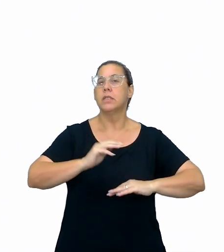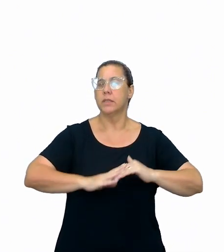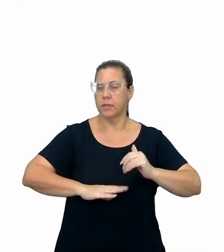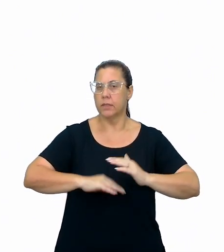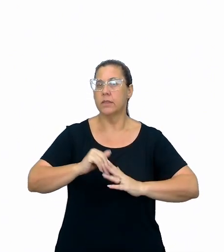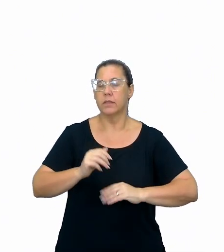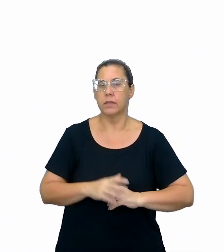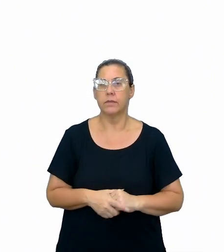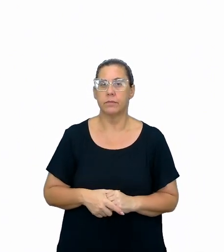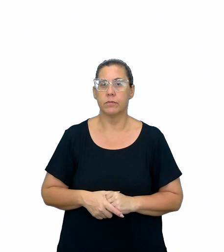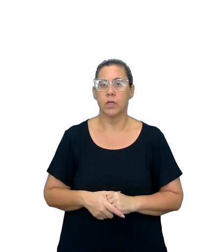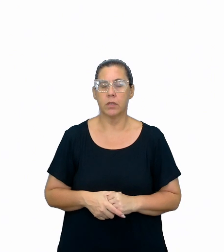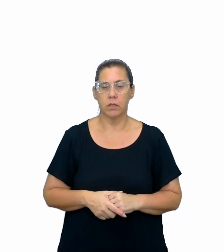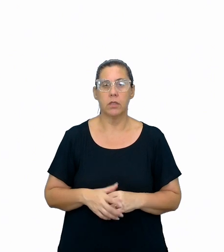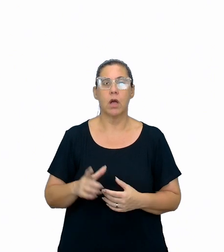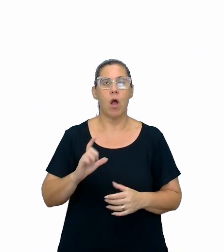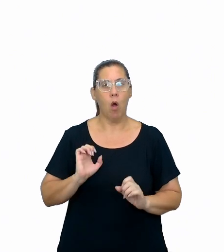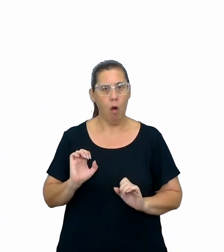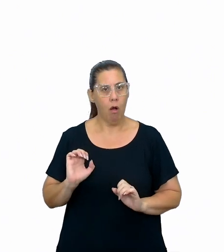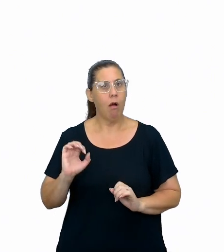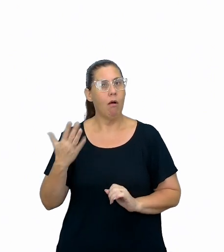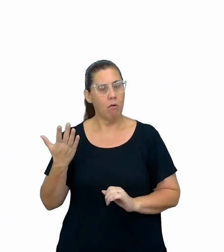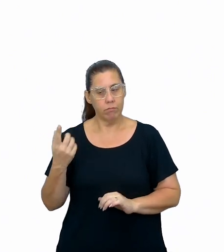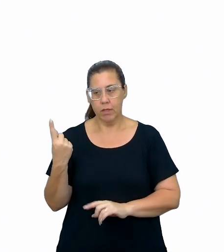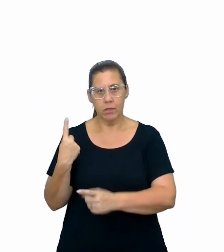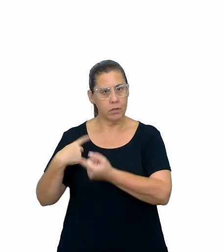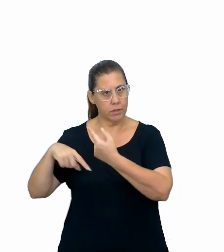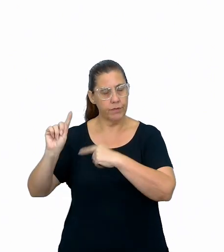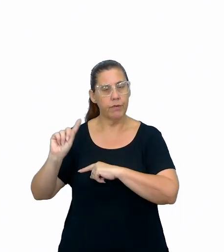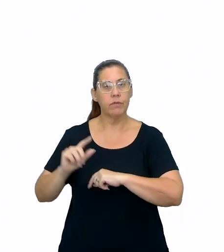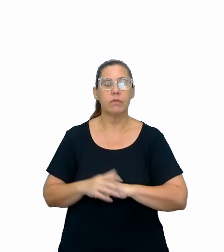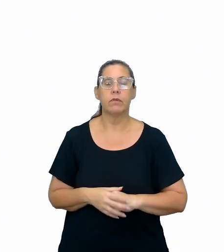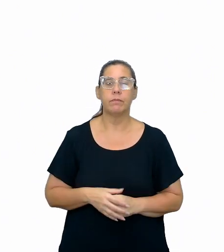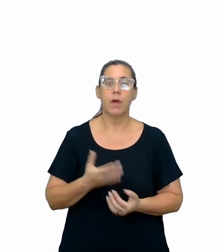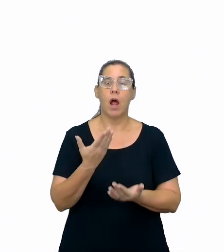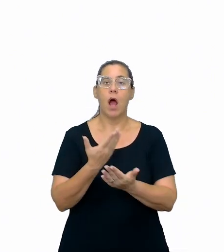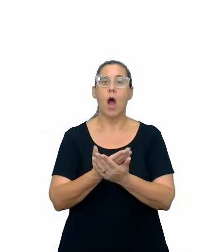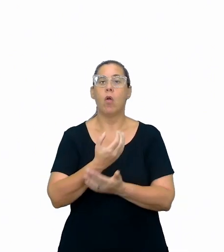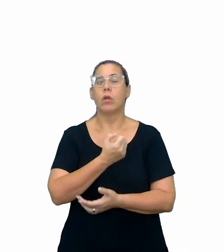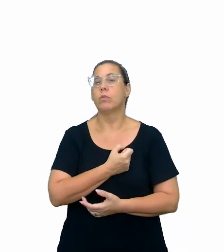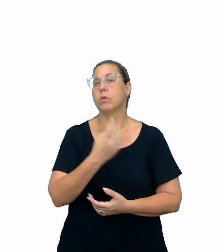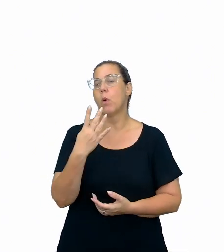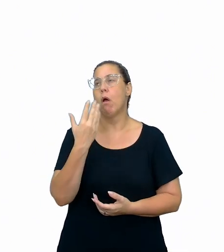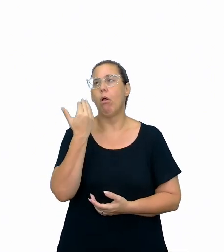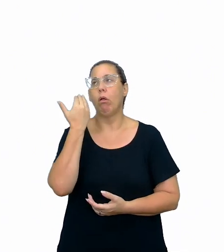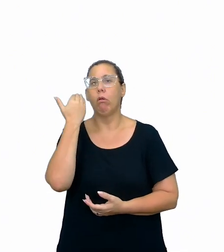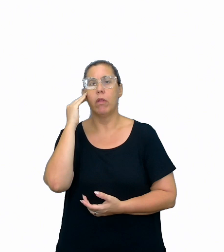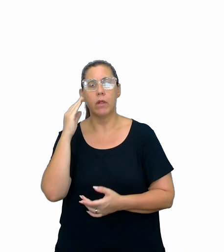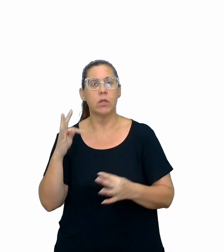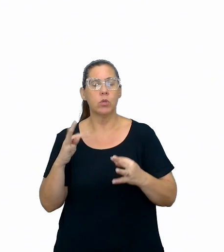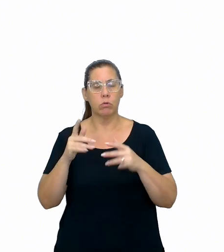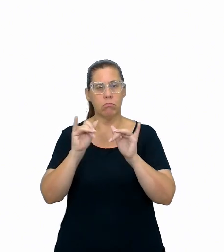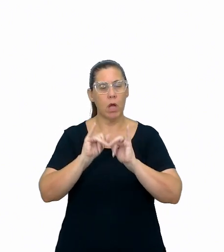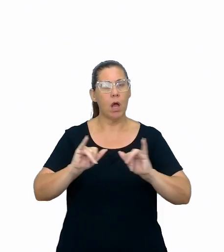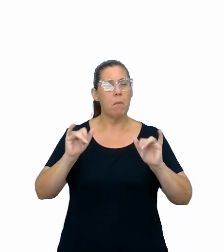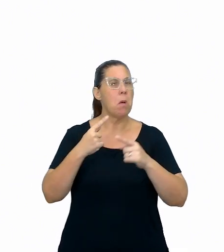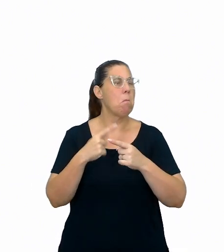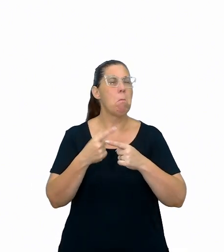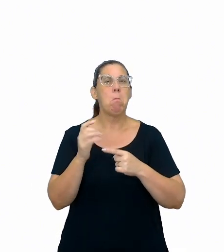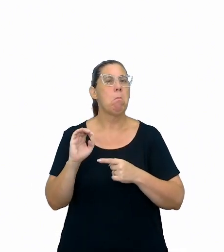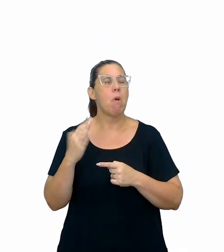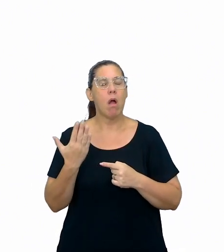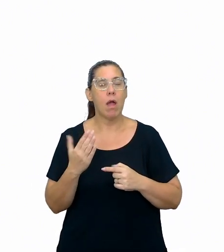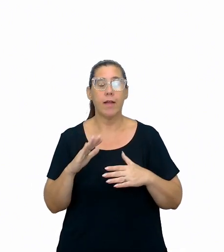sejam mobilizadas aí, desenvolvidas. Aula 4, entendendo o sentido das campanhas. Então,